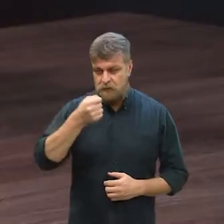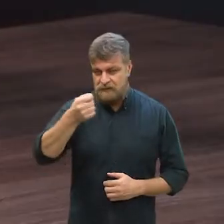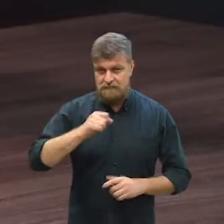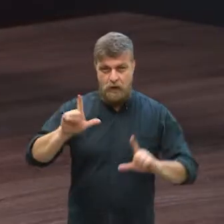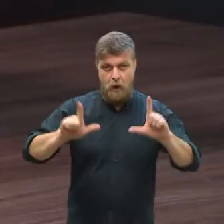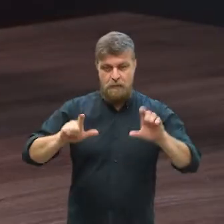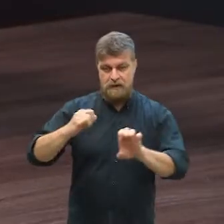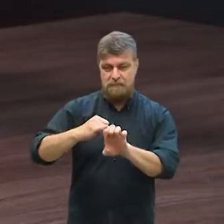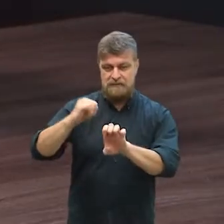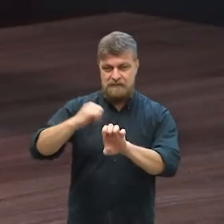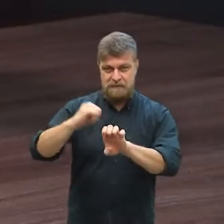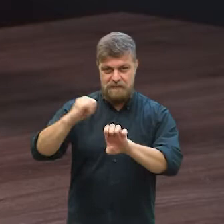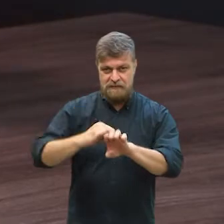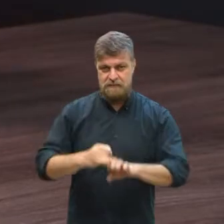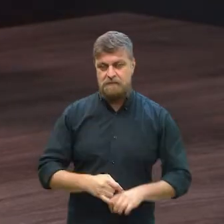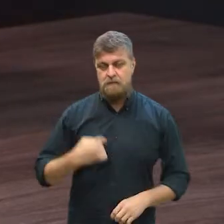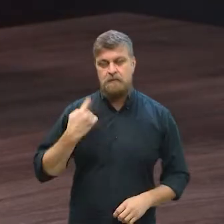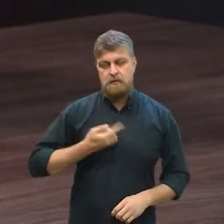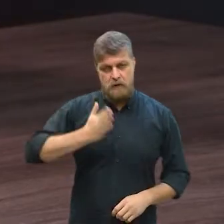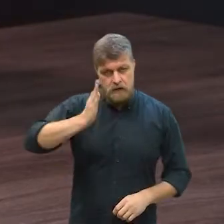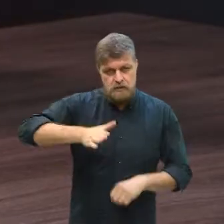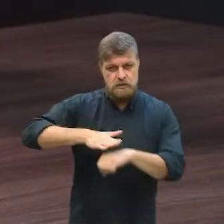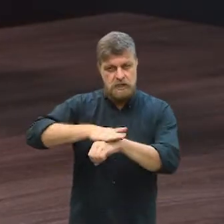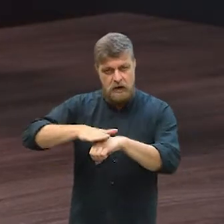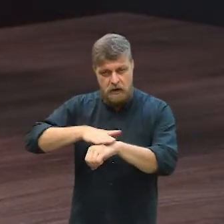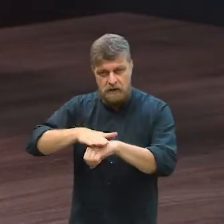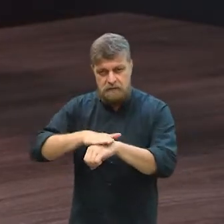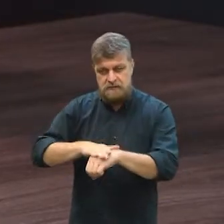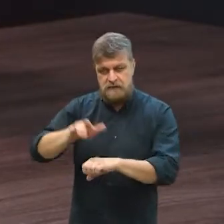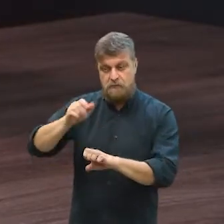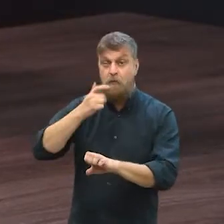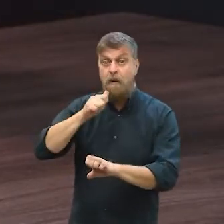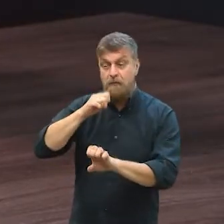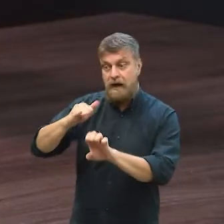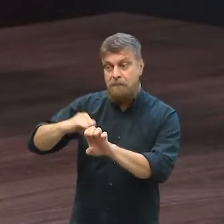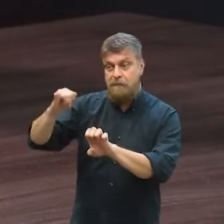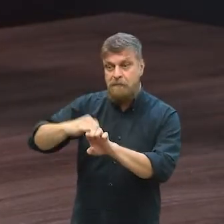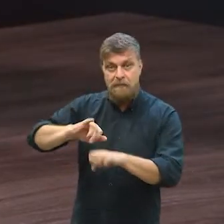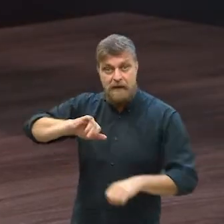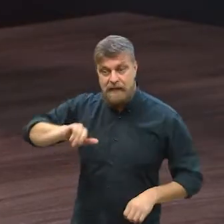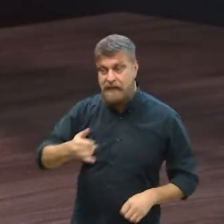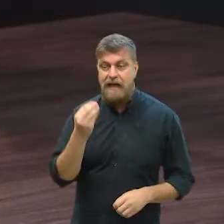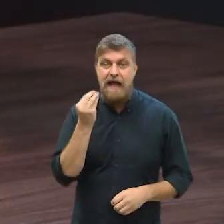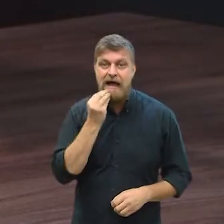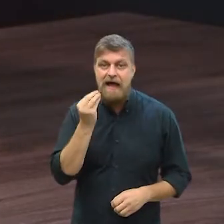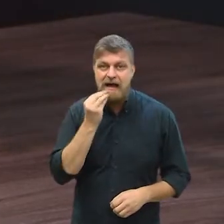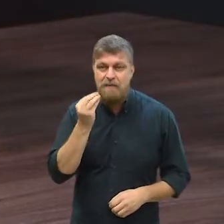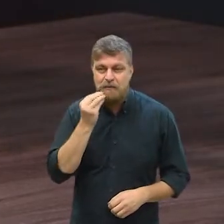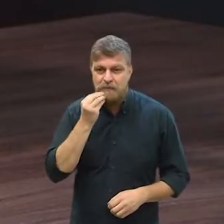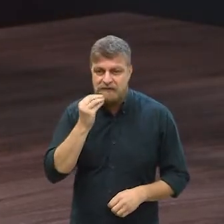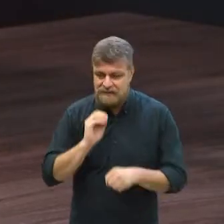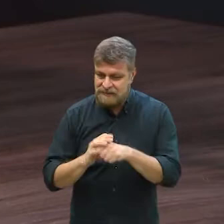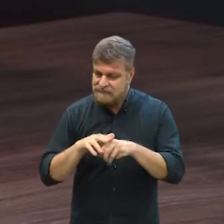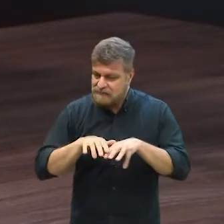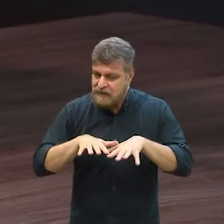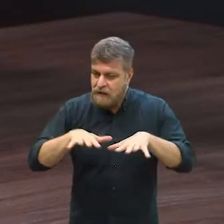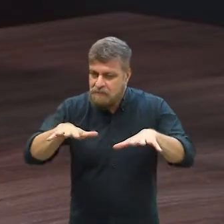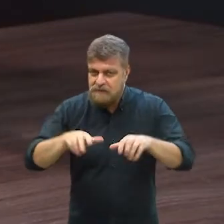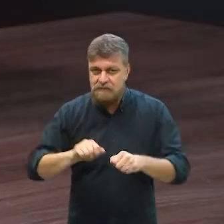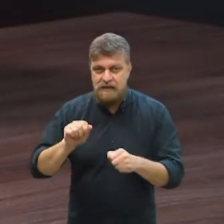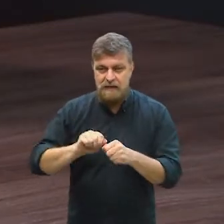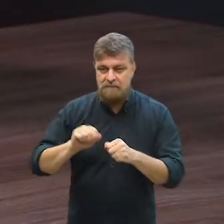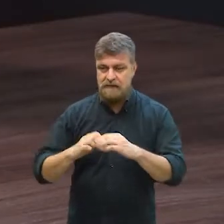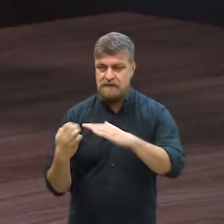Segundo bloco do Ser Empreendedor, e a gente já conversou com uma empreendedora que aproveitou esse período de